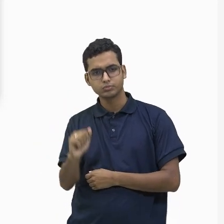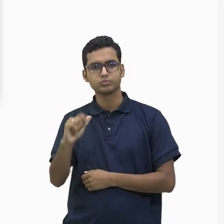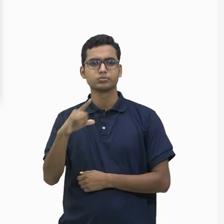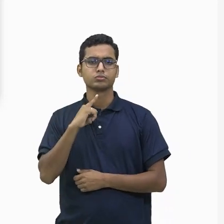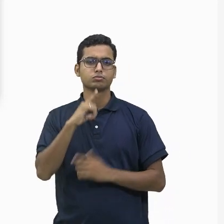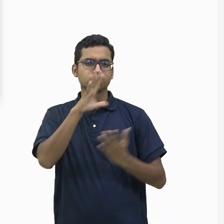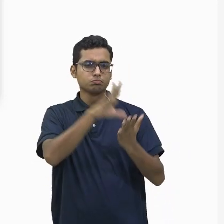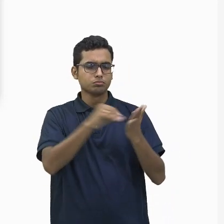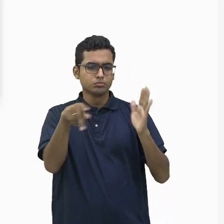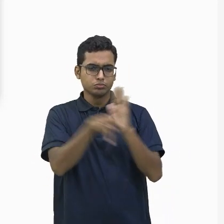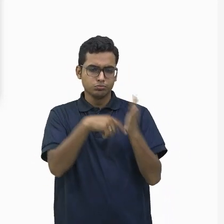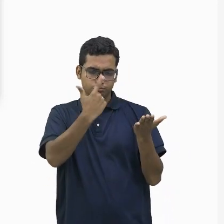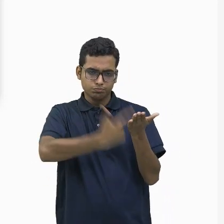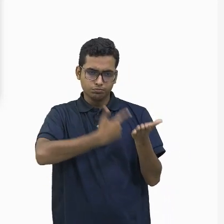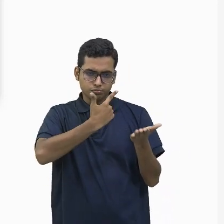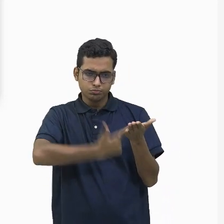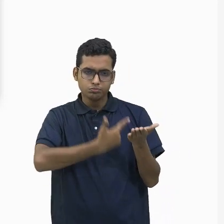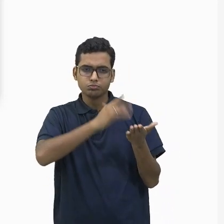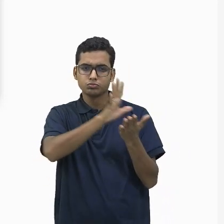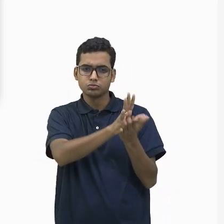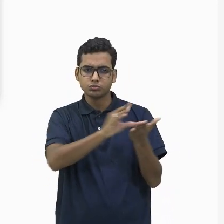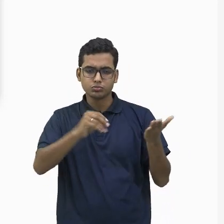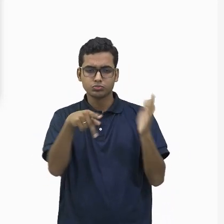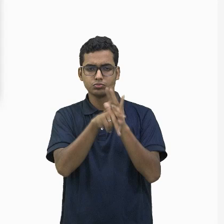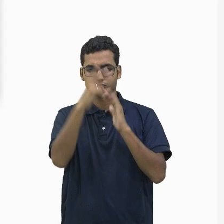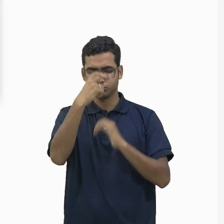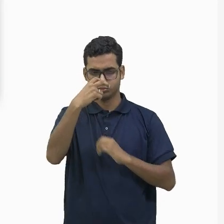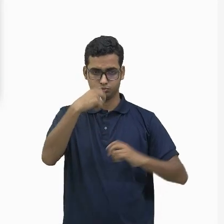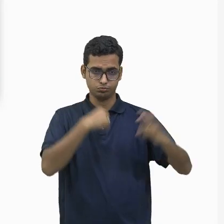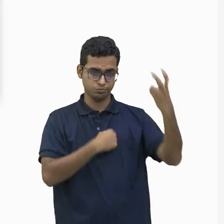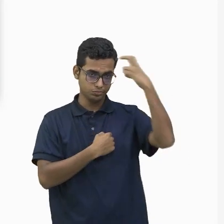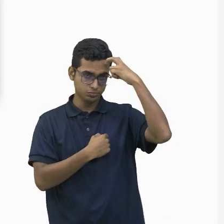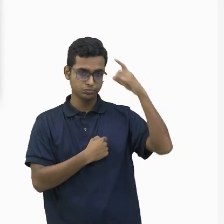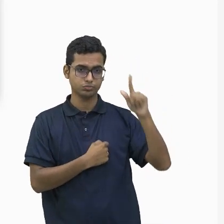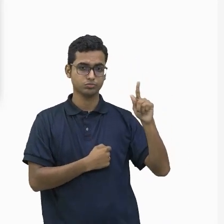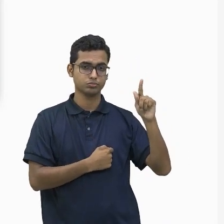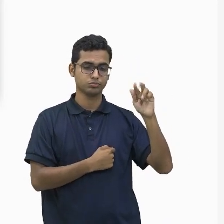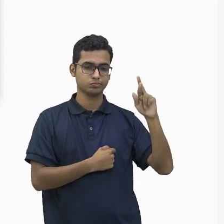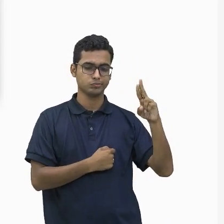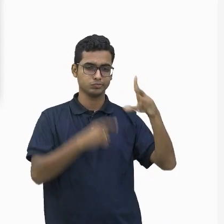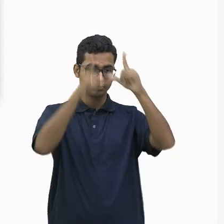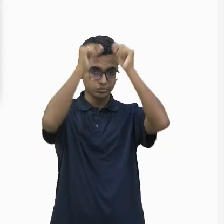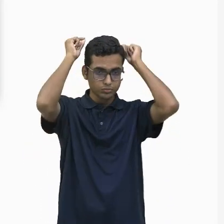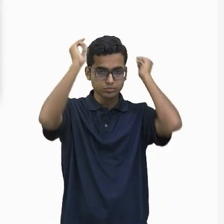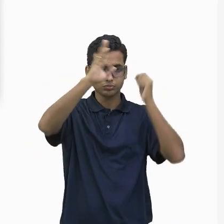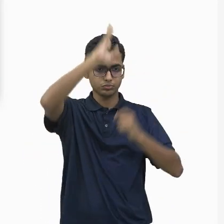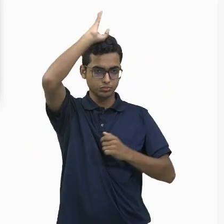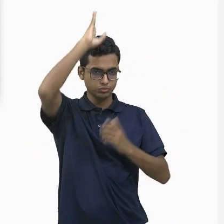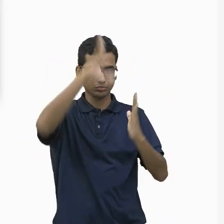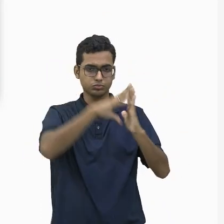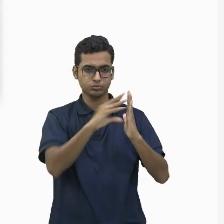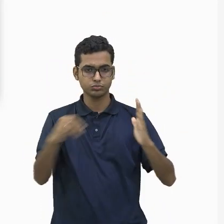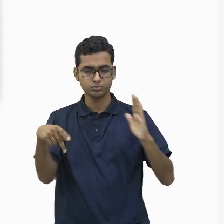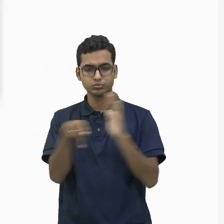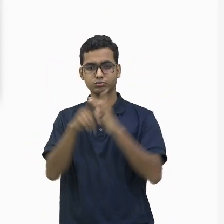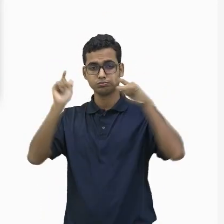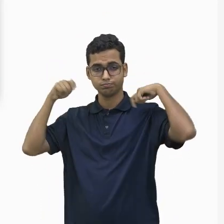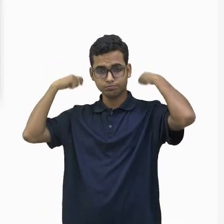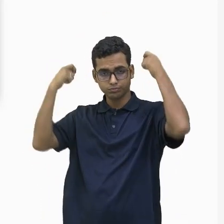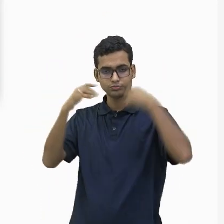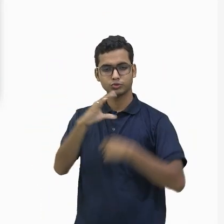cópias de livros da cultura greco-romana e, por isso, ficavam conhecidos como monges